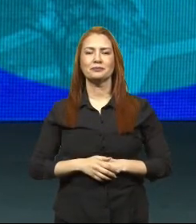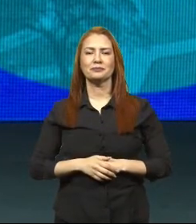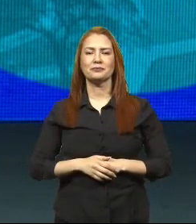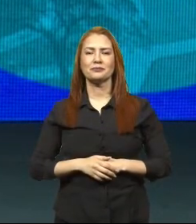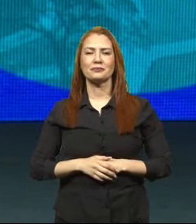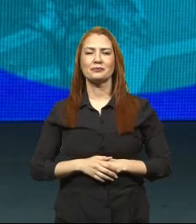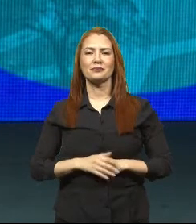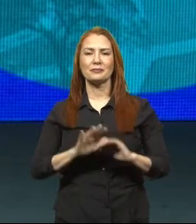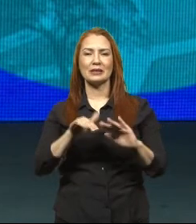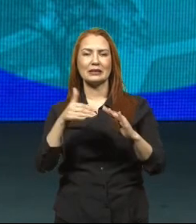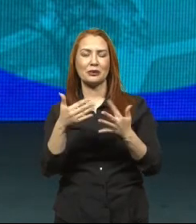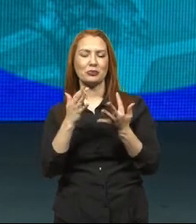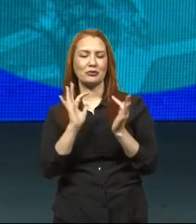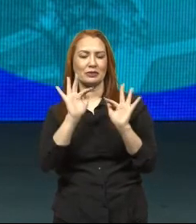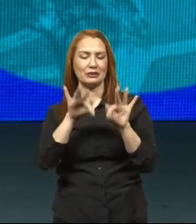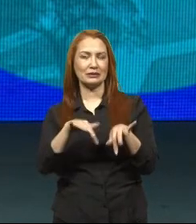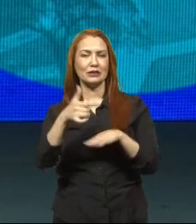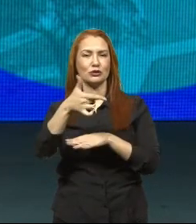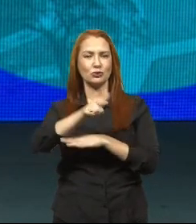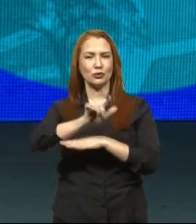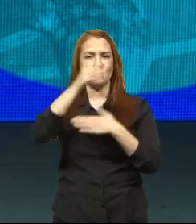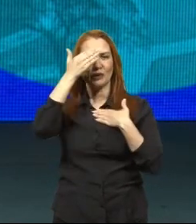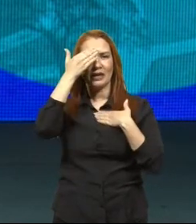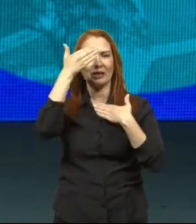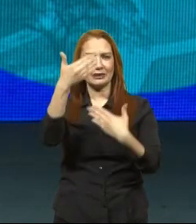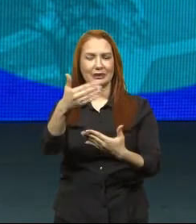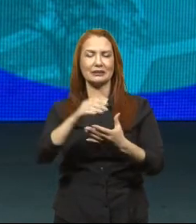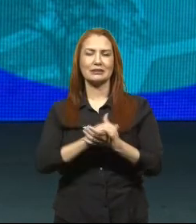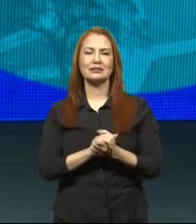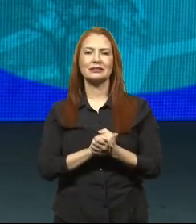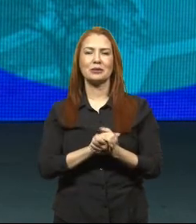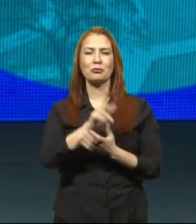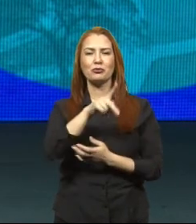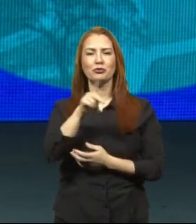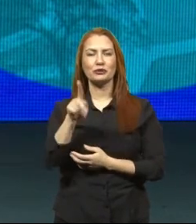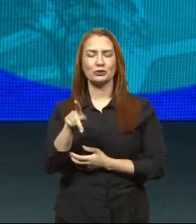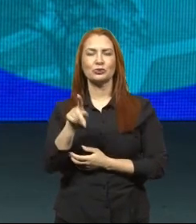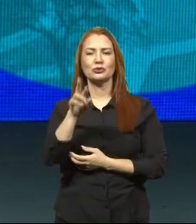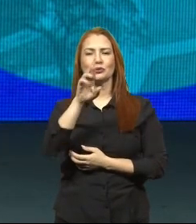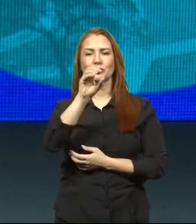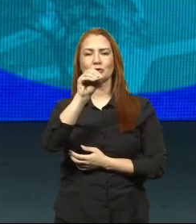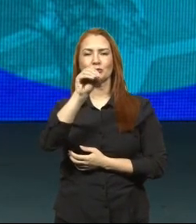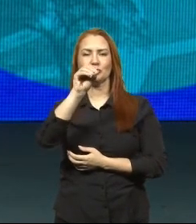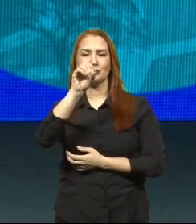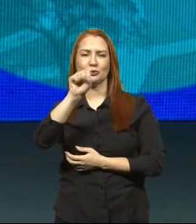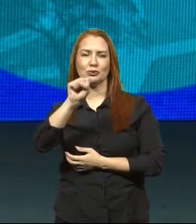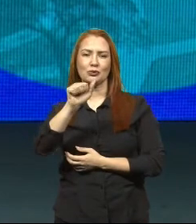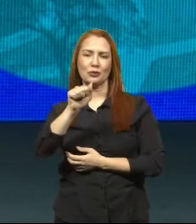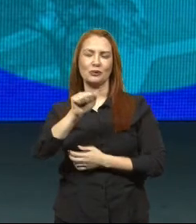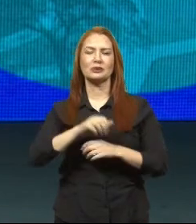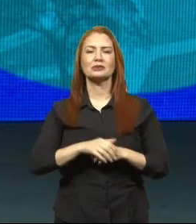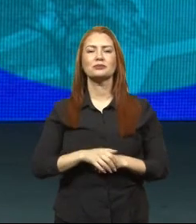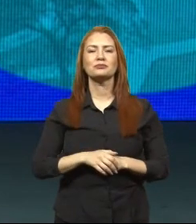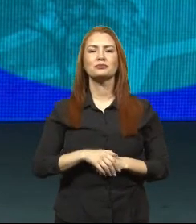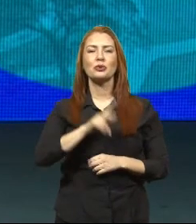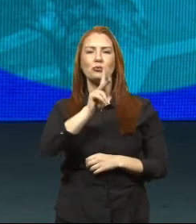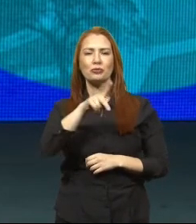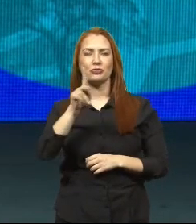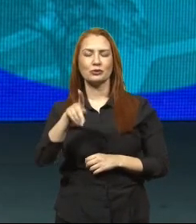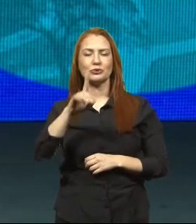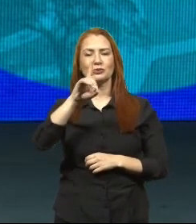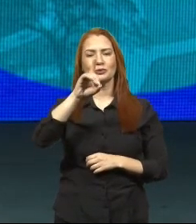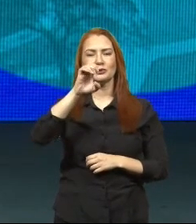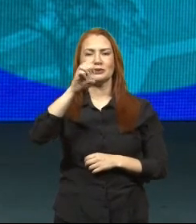finalizar, mais uma vez agradecer a presença da professora Rosa, agradecer a presença do professor